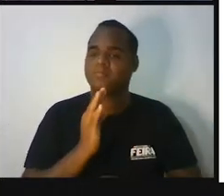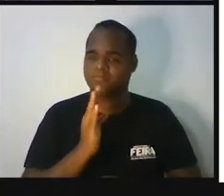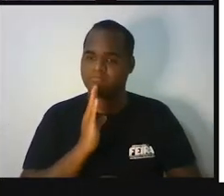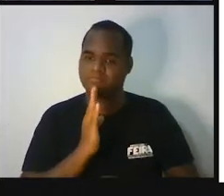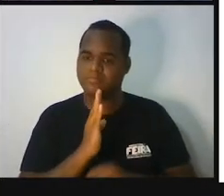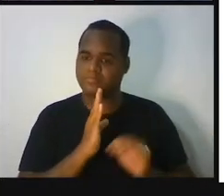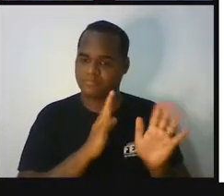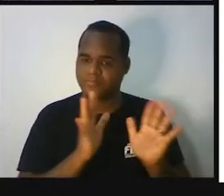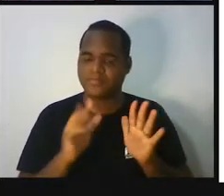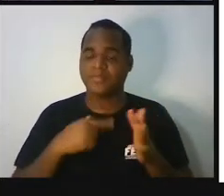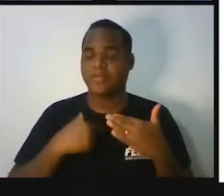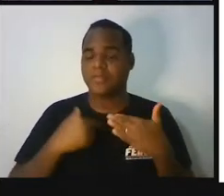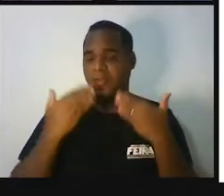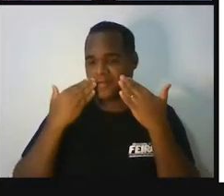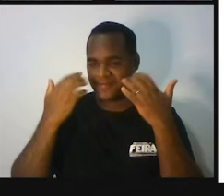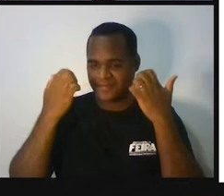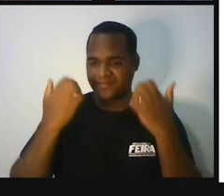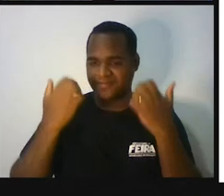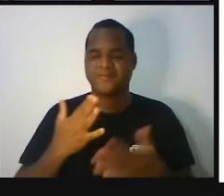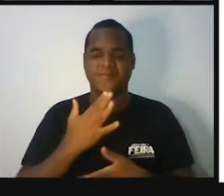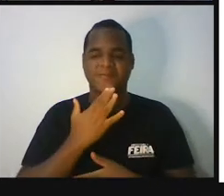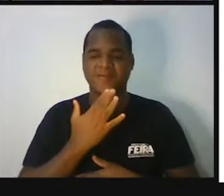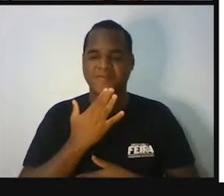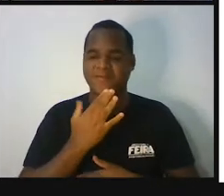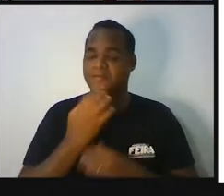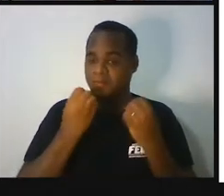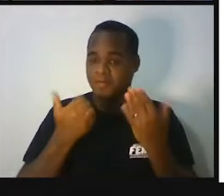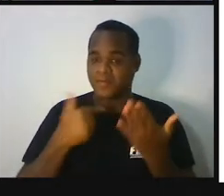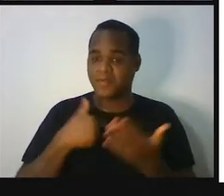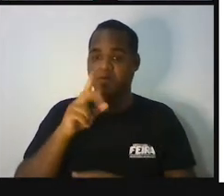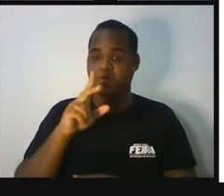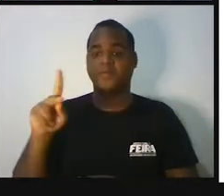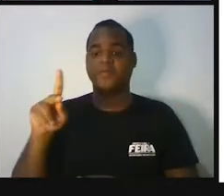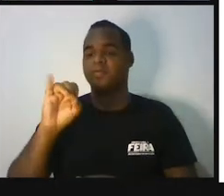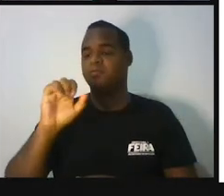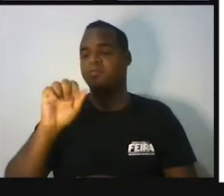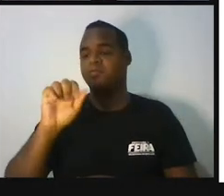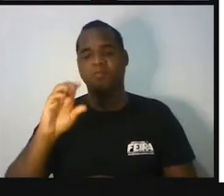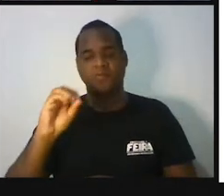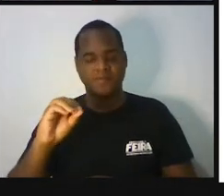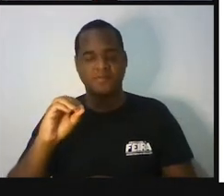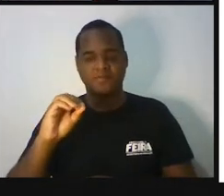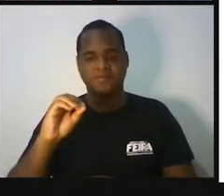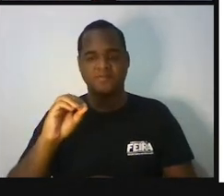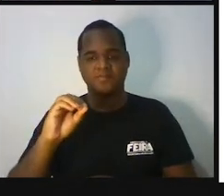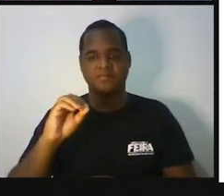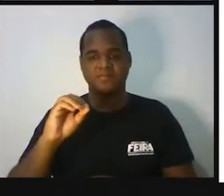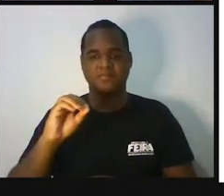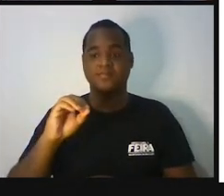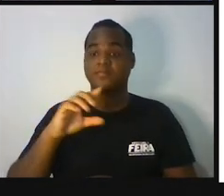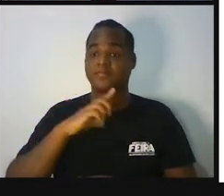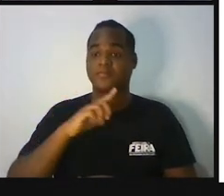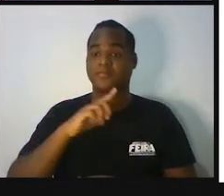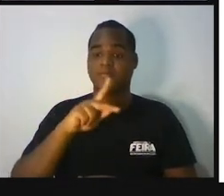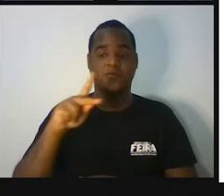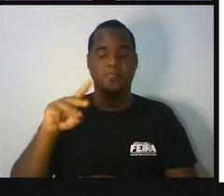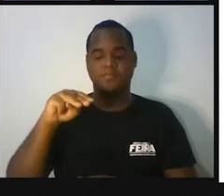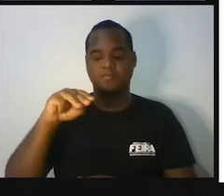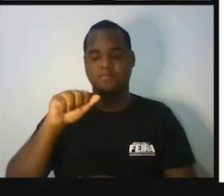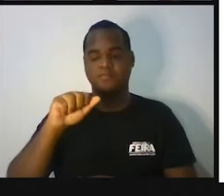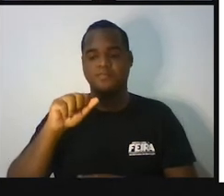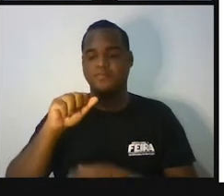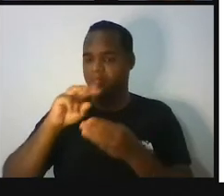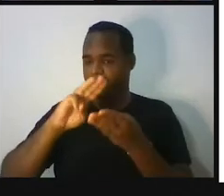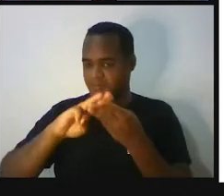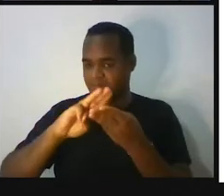né, professor, se apresentar? É claro que não. Eu sou o professor Iago Ramos, né? Professor de matemática,